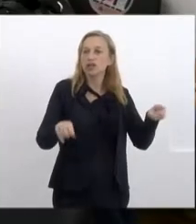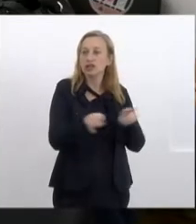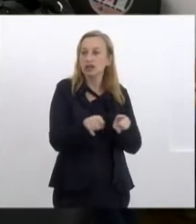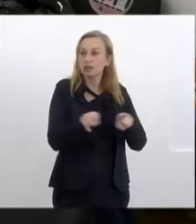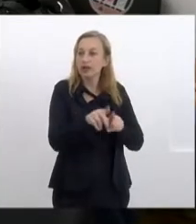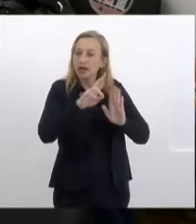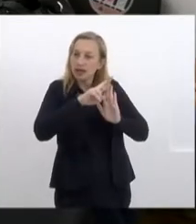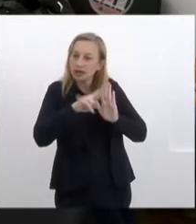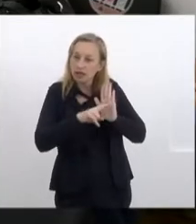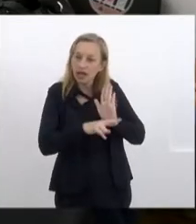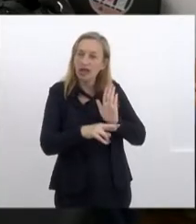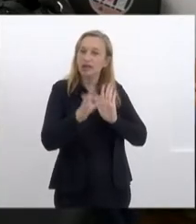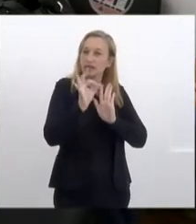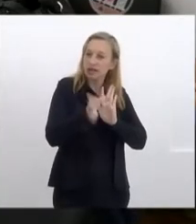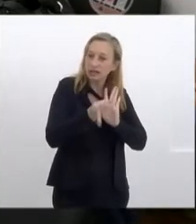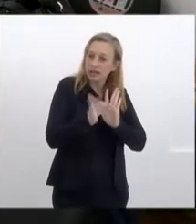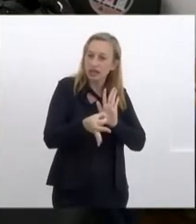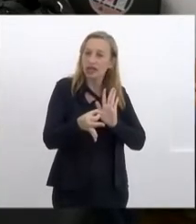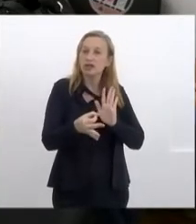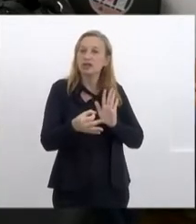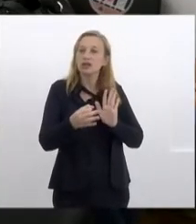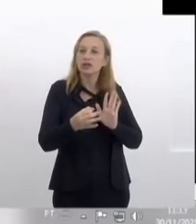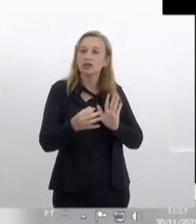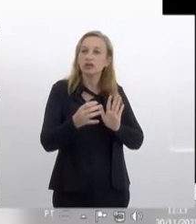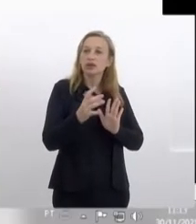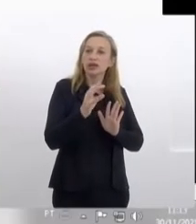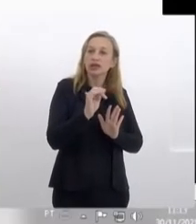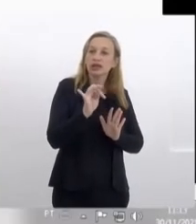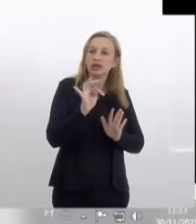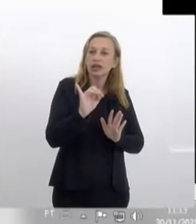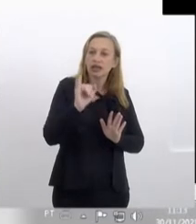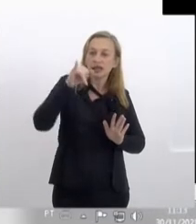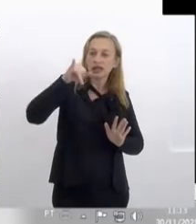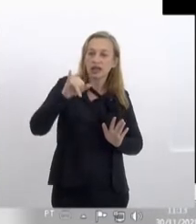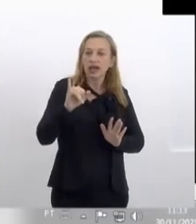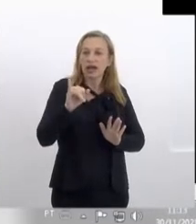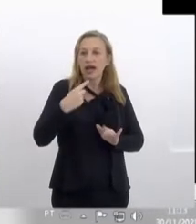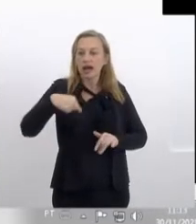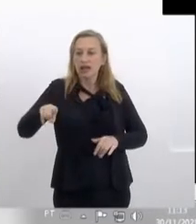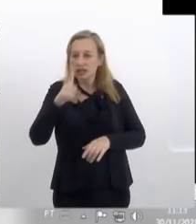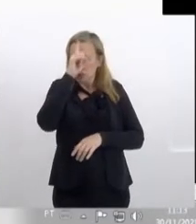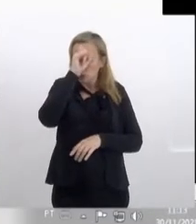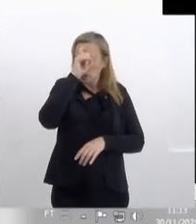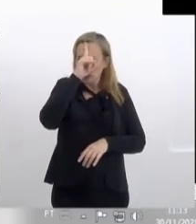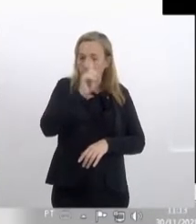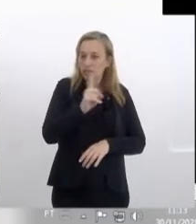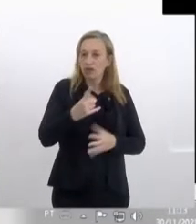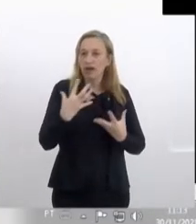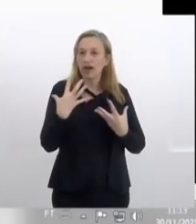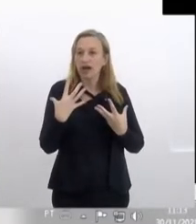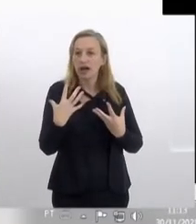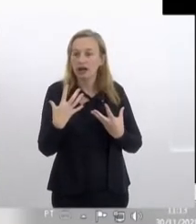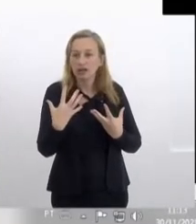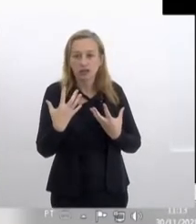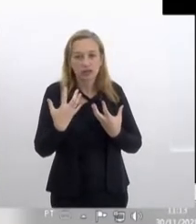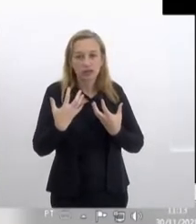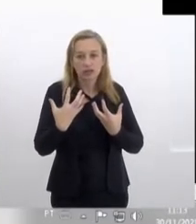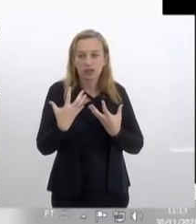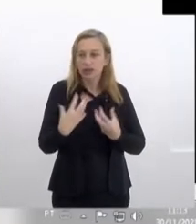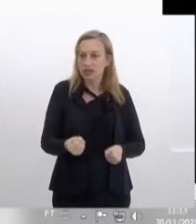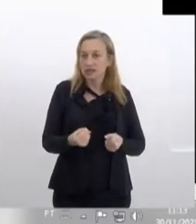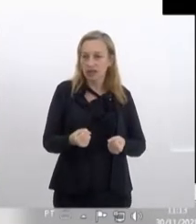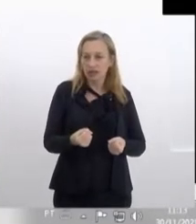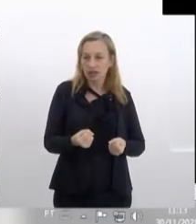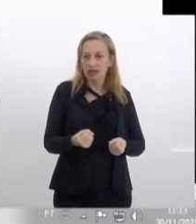mais específicas sobre a internação involuntária, né? Hoje nós temos a internação involuntária, voluntária e